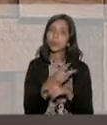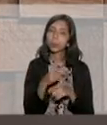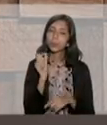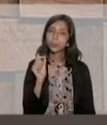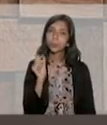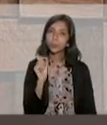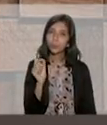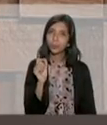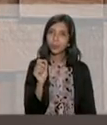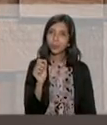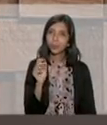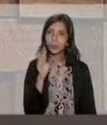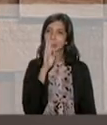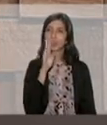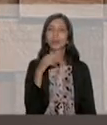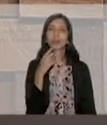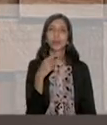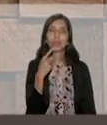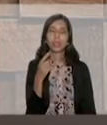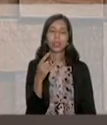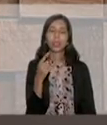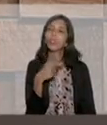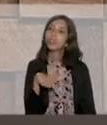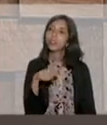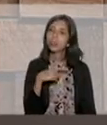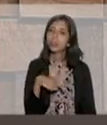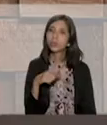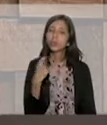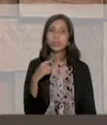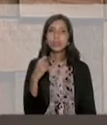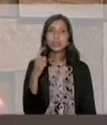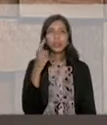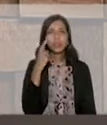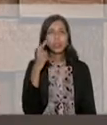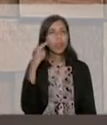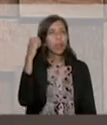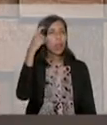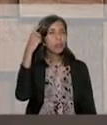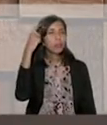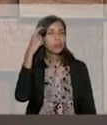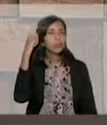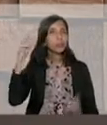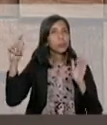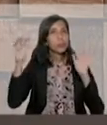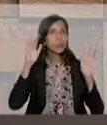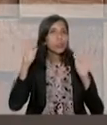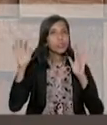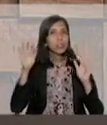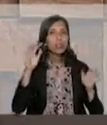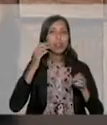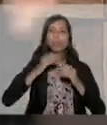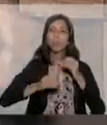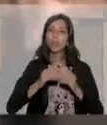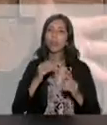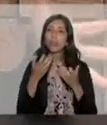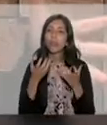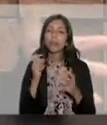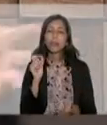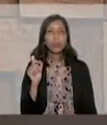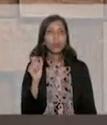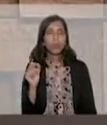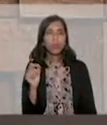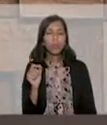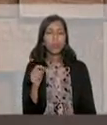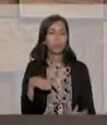procura, a Duca, a gente é inquieta naquilo. Primeiro, a gente tem que ter uma premissa, a gente tem que ter algo a dizer, sabe? Eu não vou escrever novela por escrever